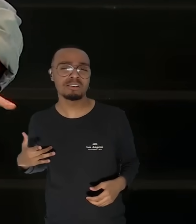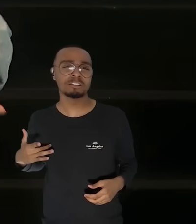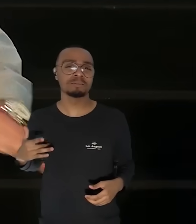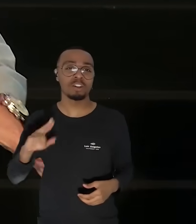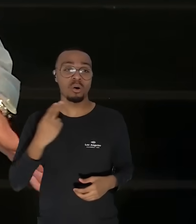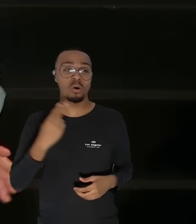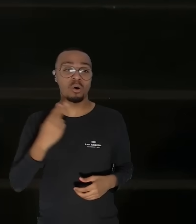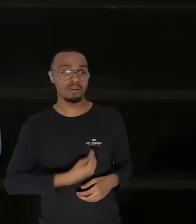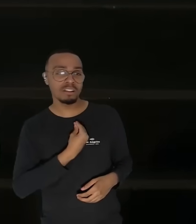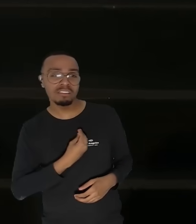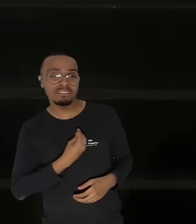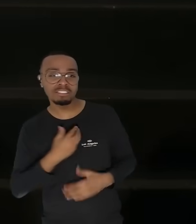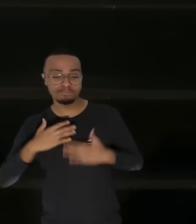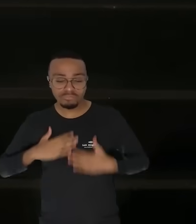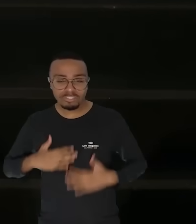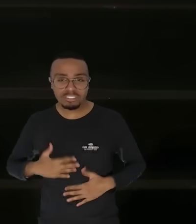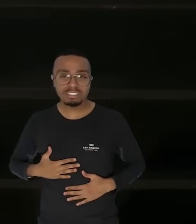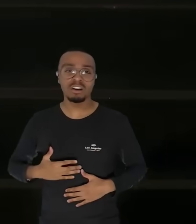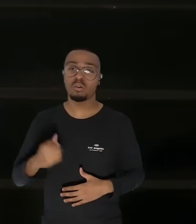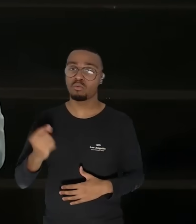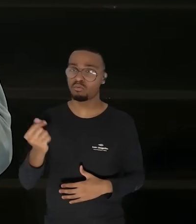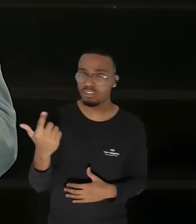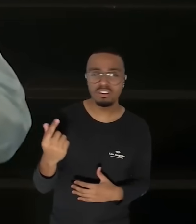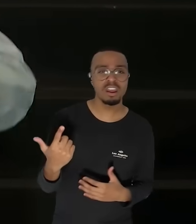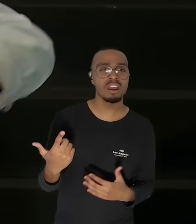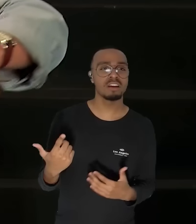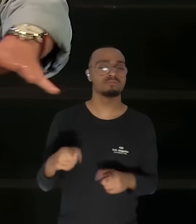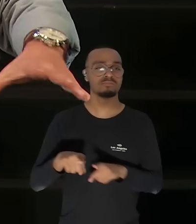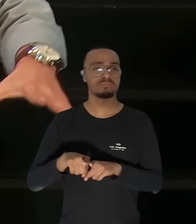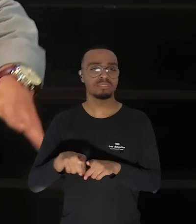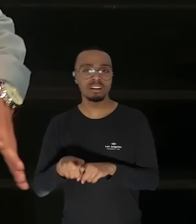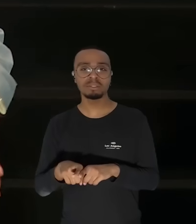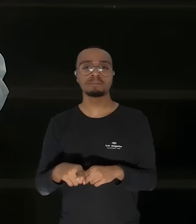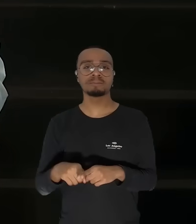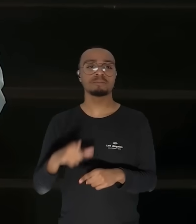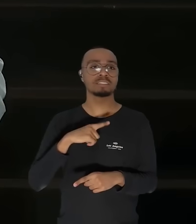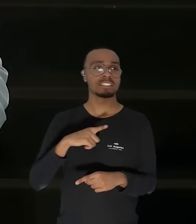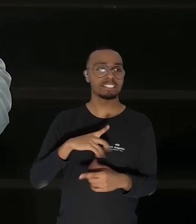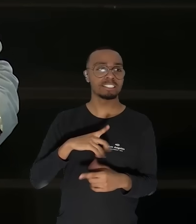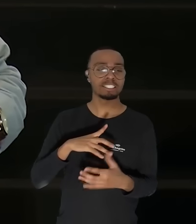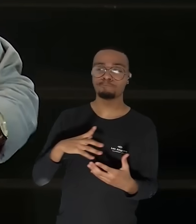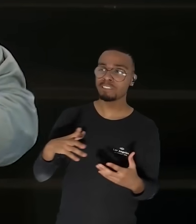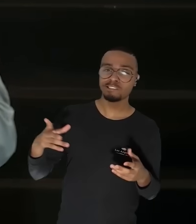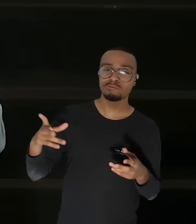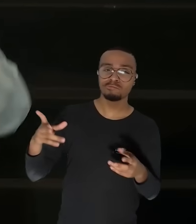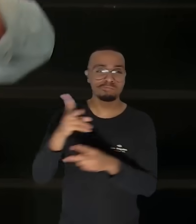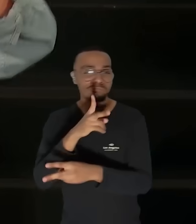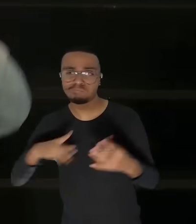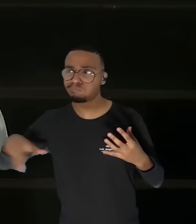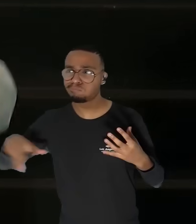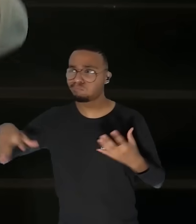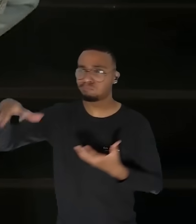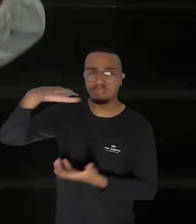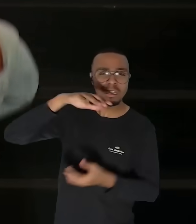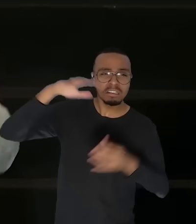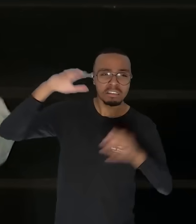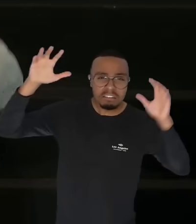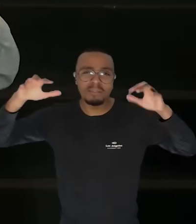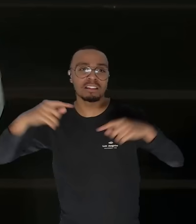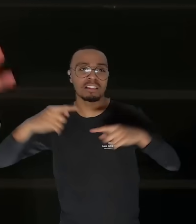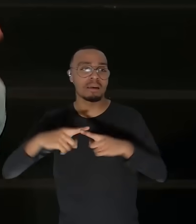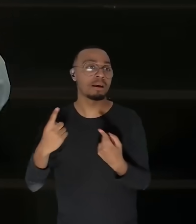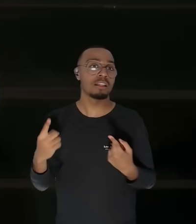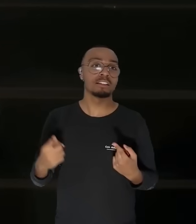na vida física, seja na vida financeira, há todo tipo de tempestade, mas elas jamais vão